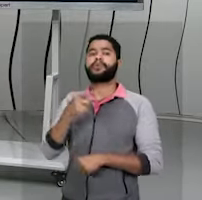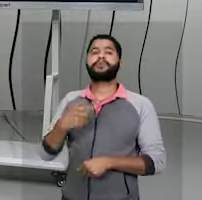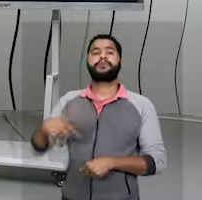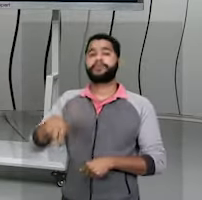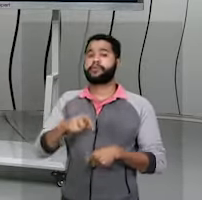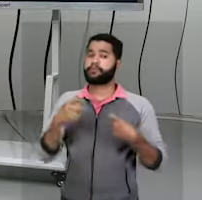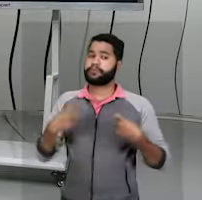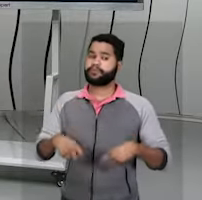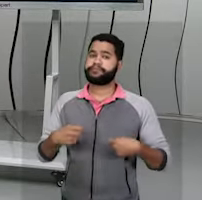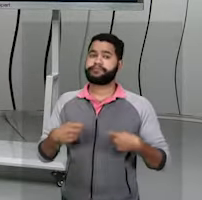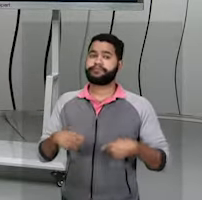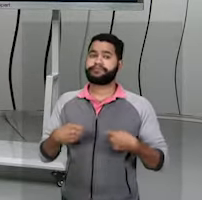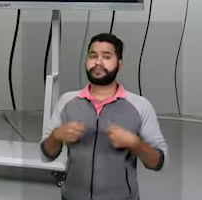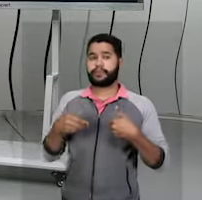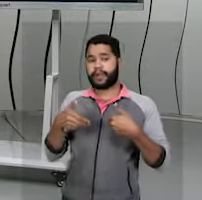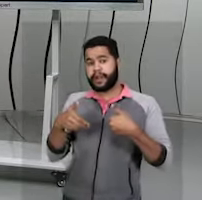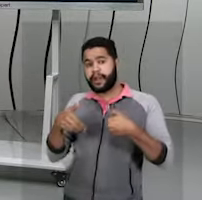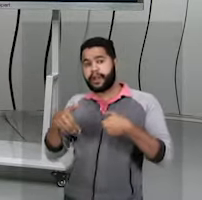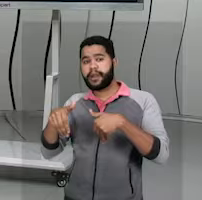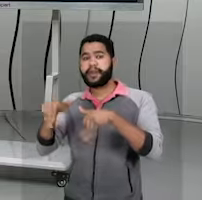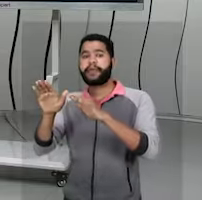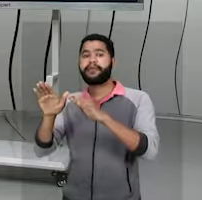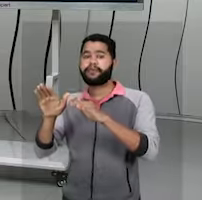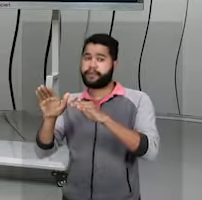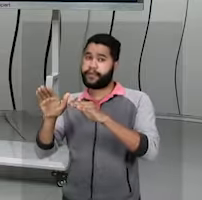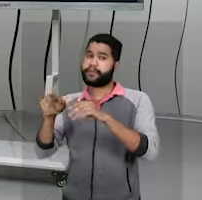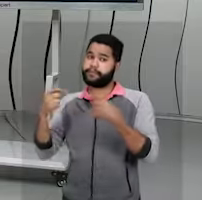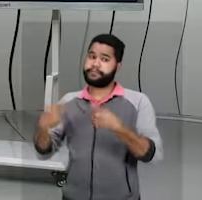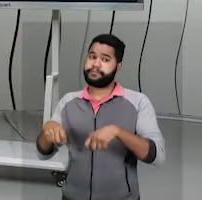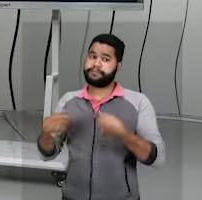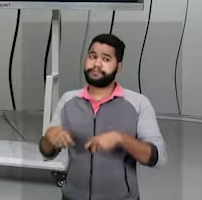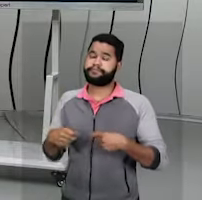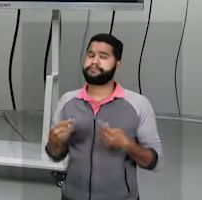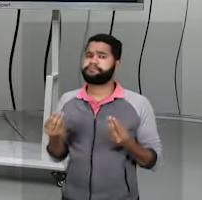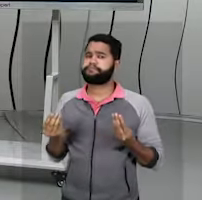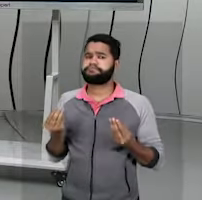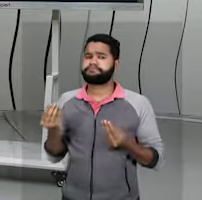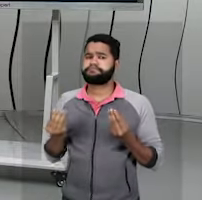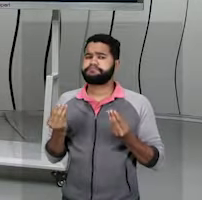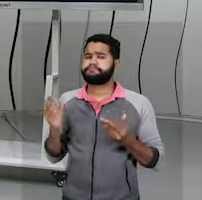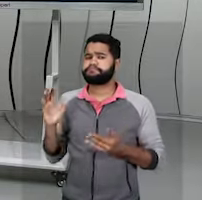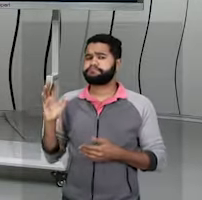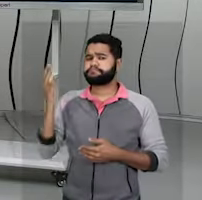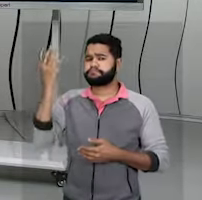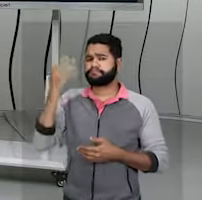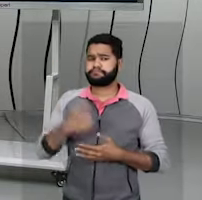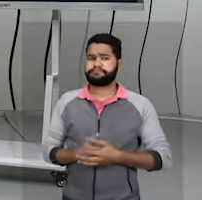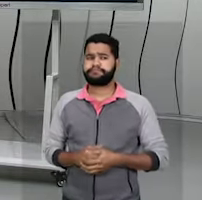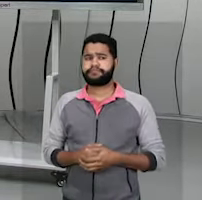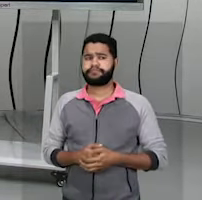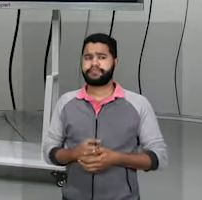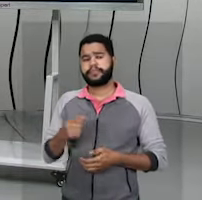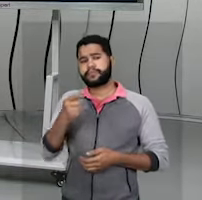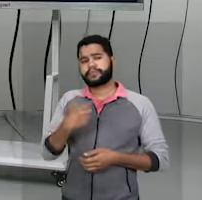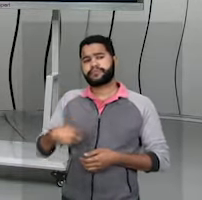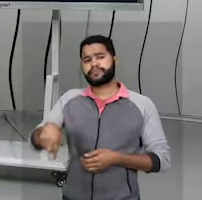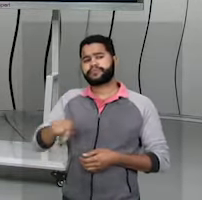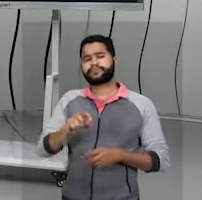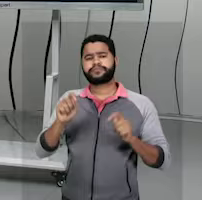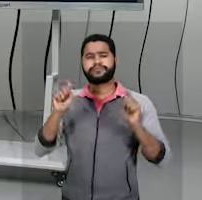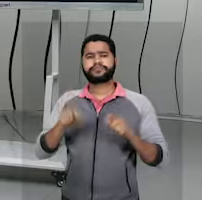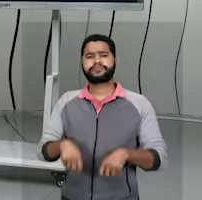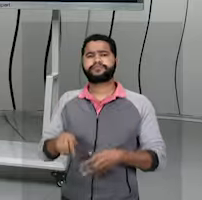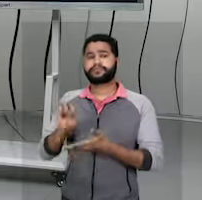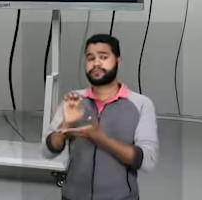precisamos transportar isso de alguma maneira falar como isso acontece como é que a gente pode